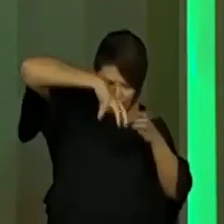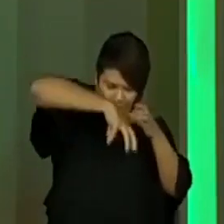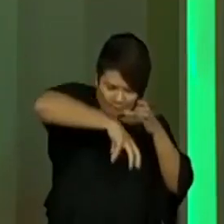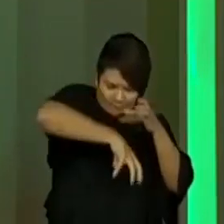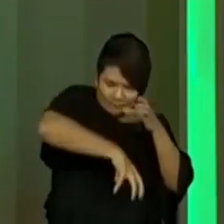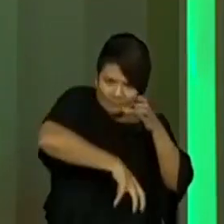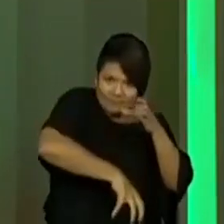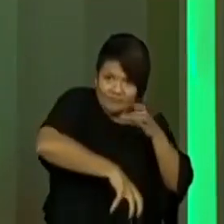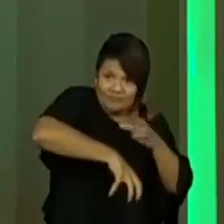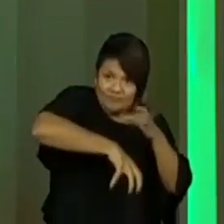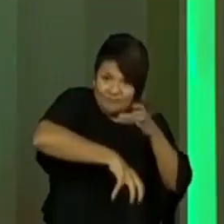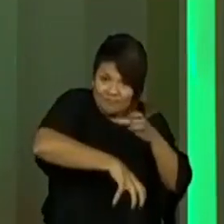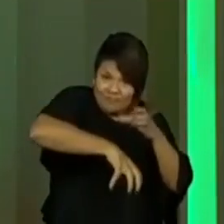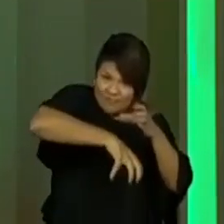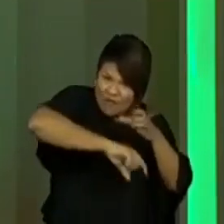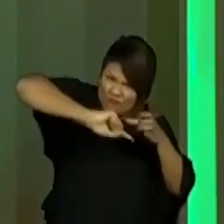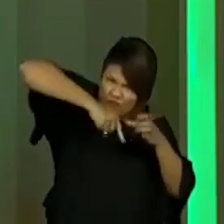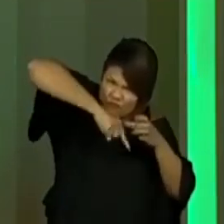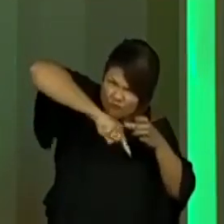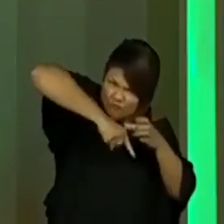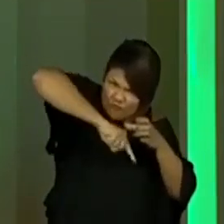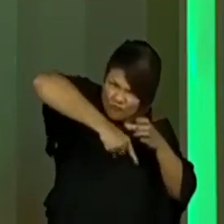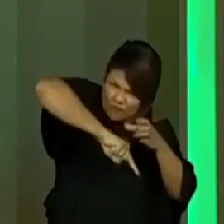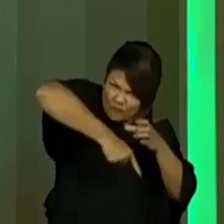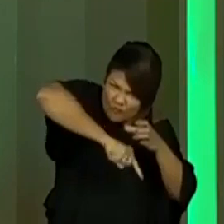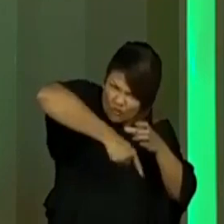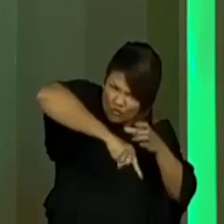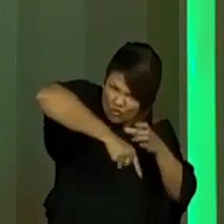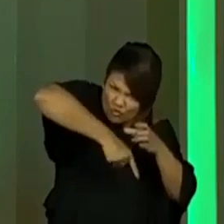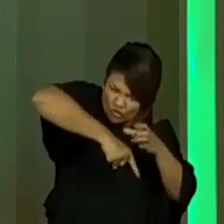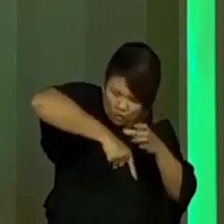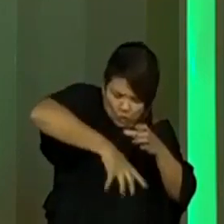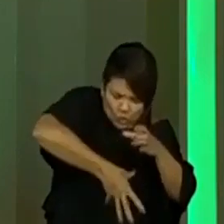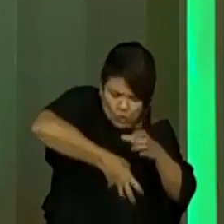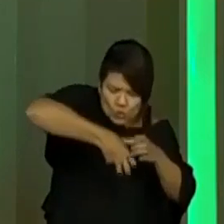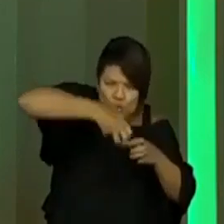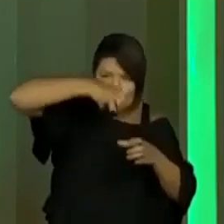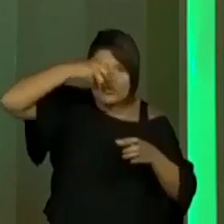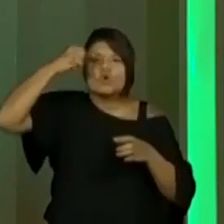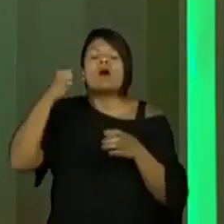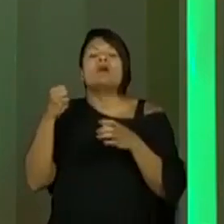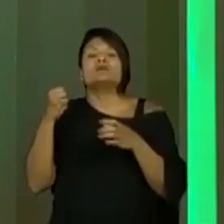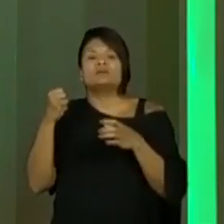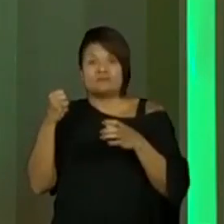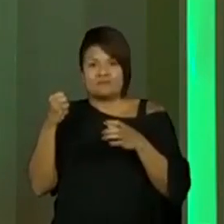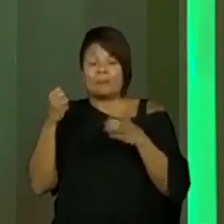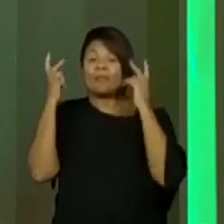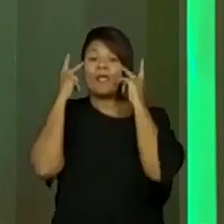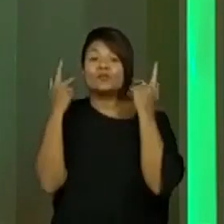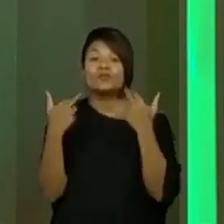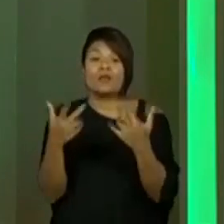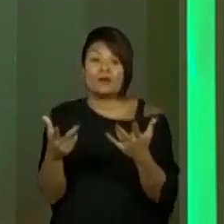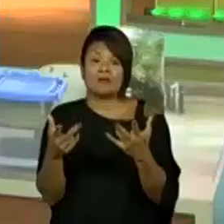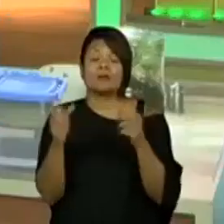caixas d'água e essa água poderia ser utilizada. Sabe por quê? Porque ela não era